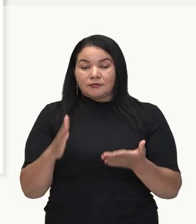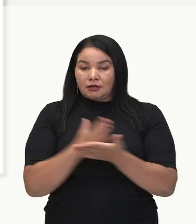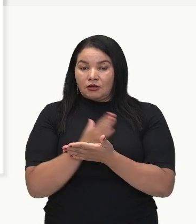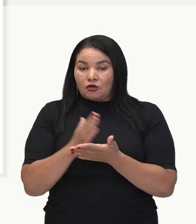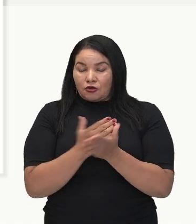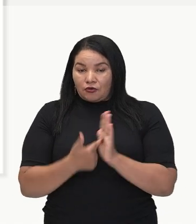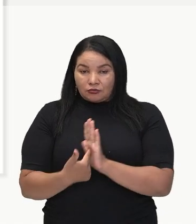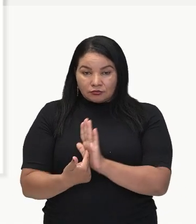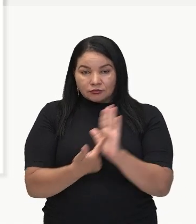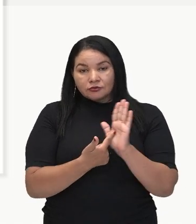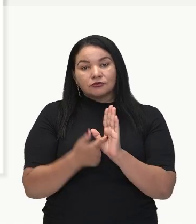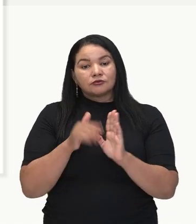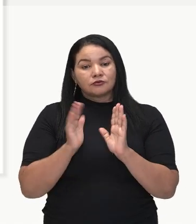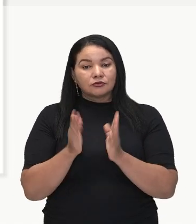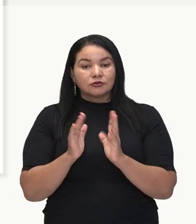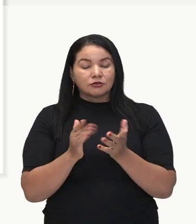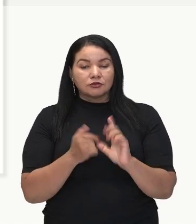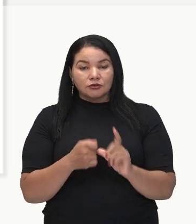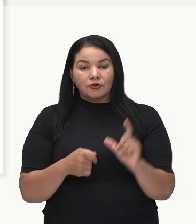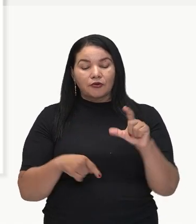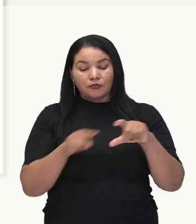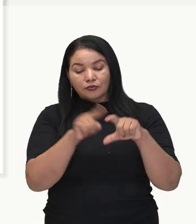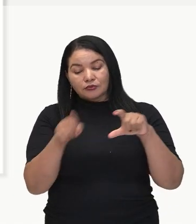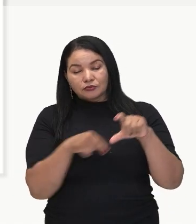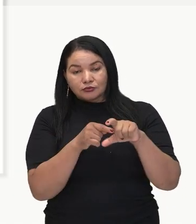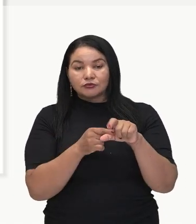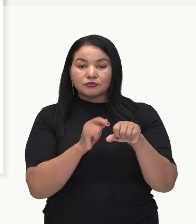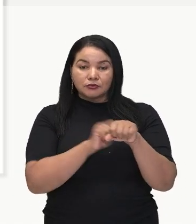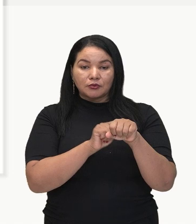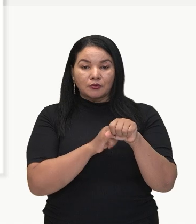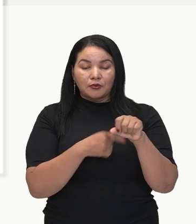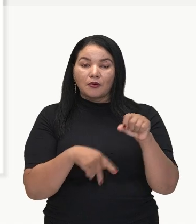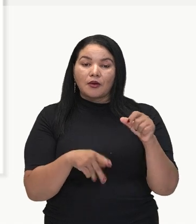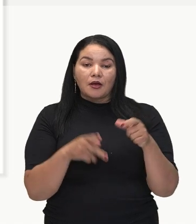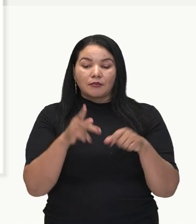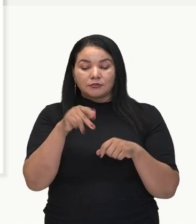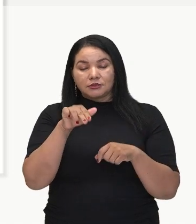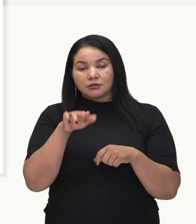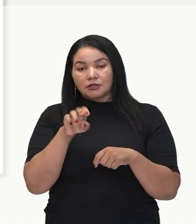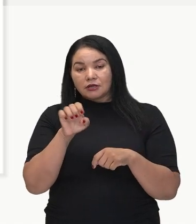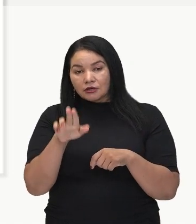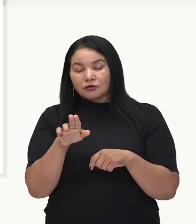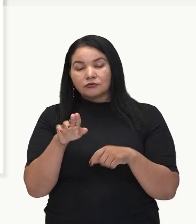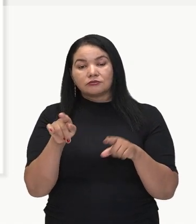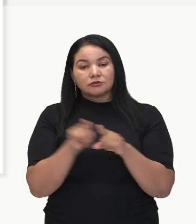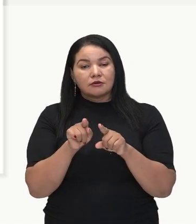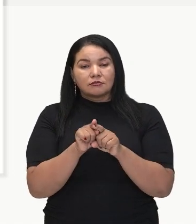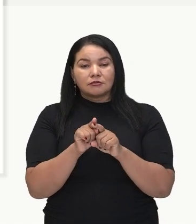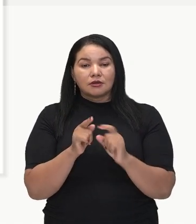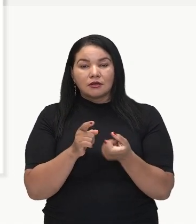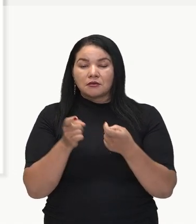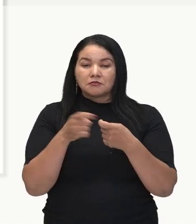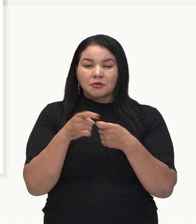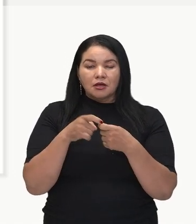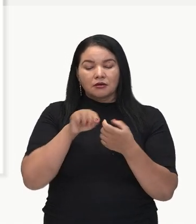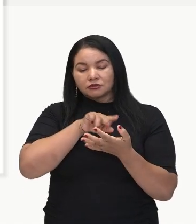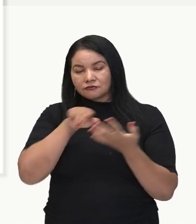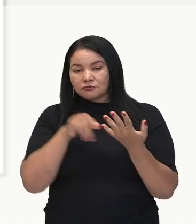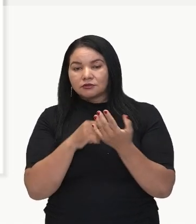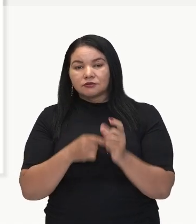clássicos, pneumático, cinematográfico, né? Então eles vão trazer essa